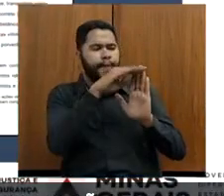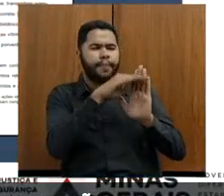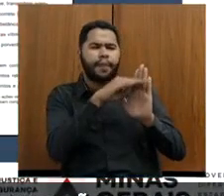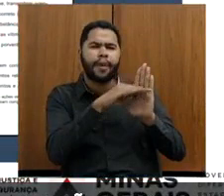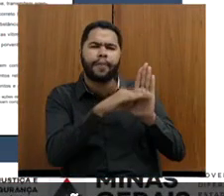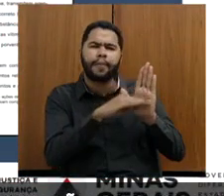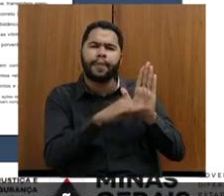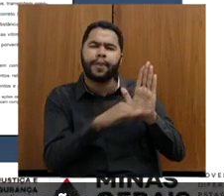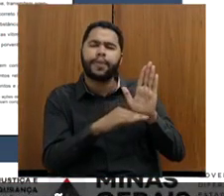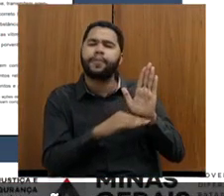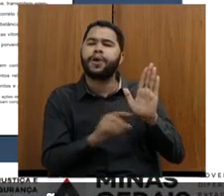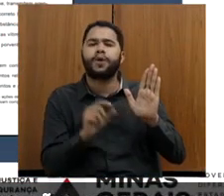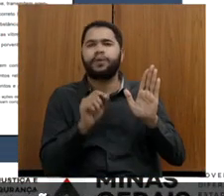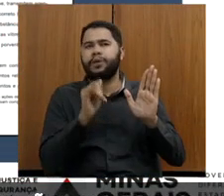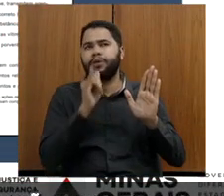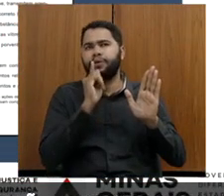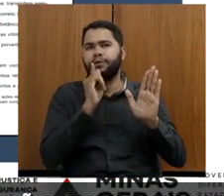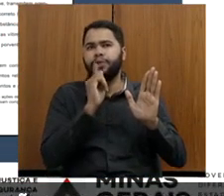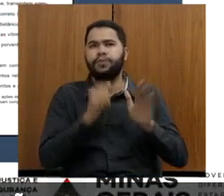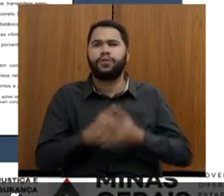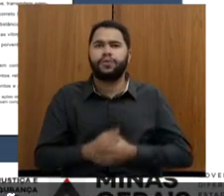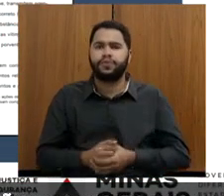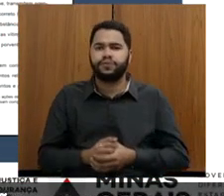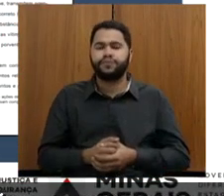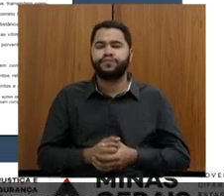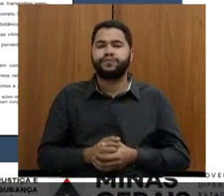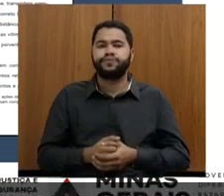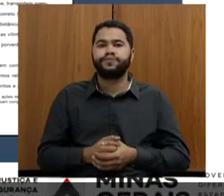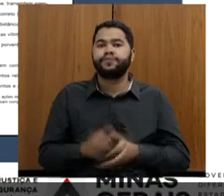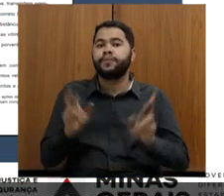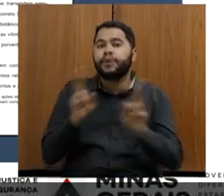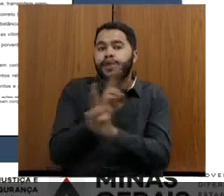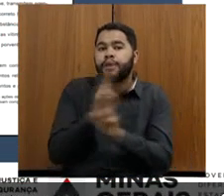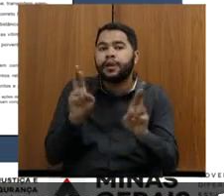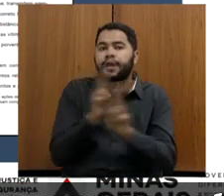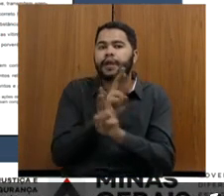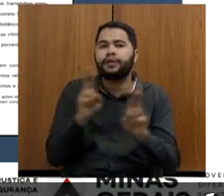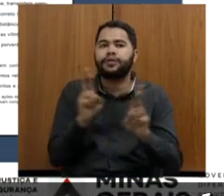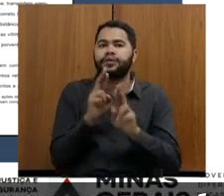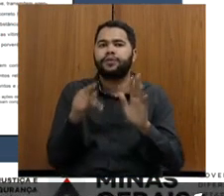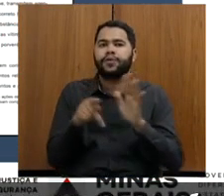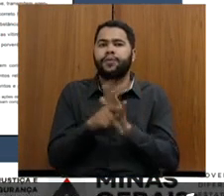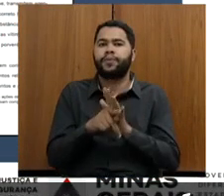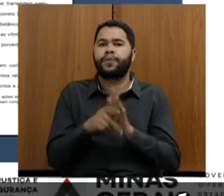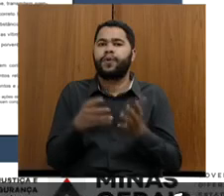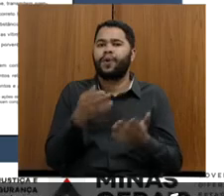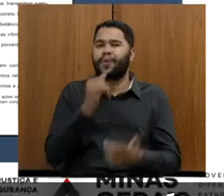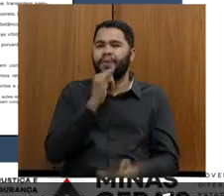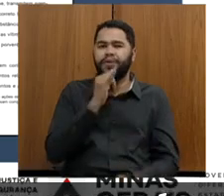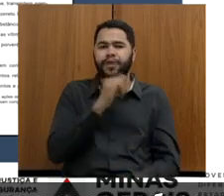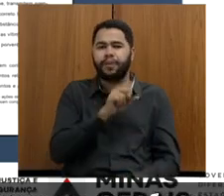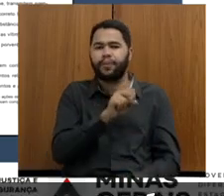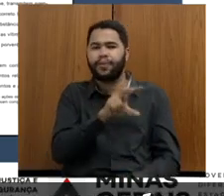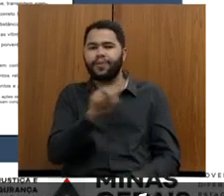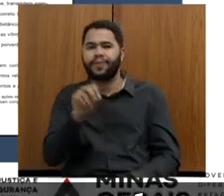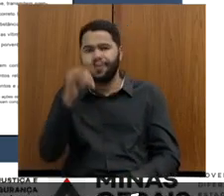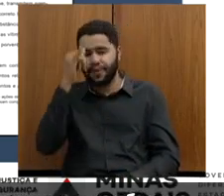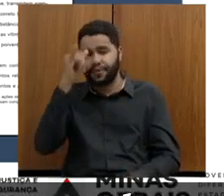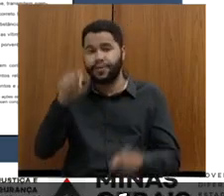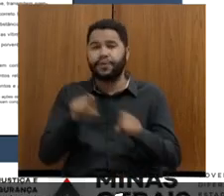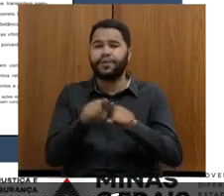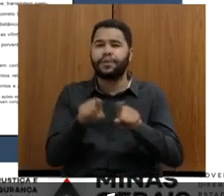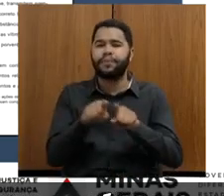protocolos como a relativos à desinfecção e nós tivemos a